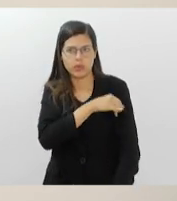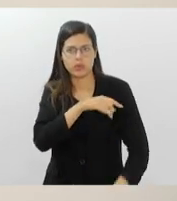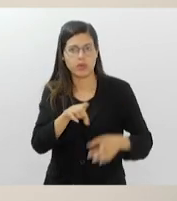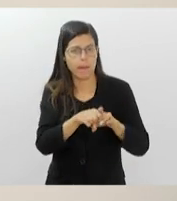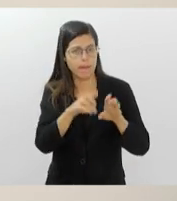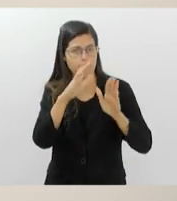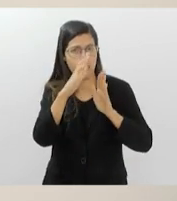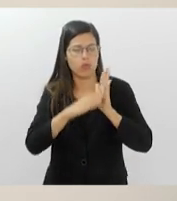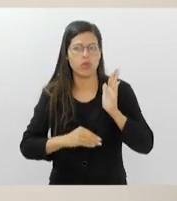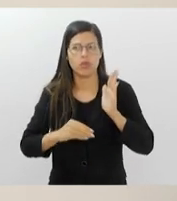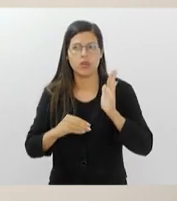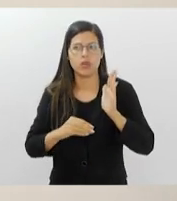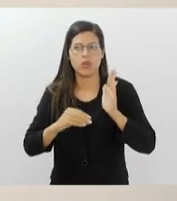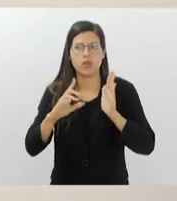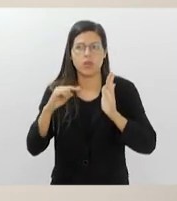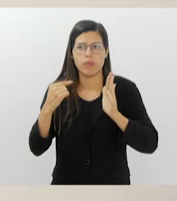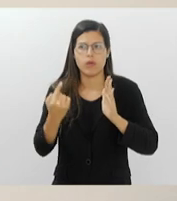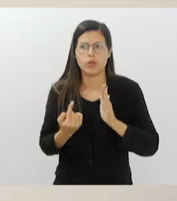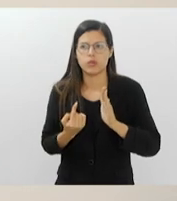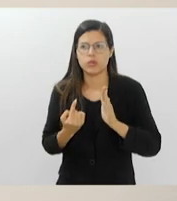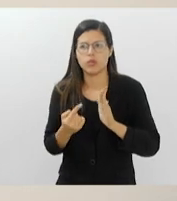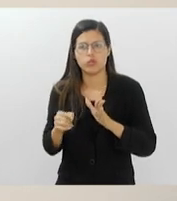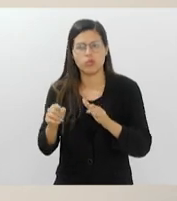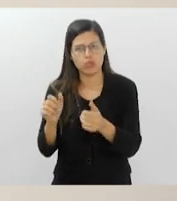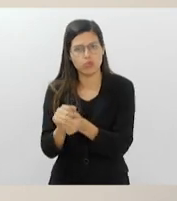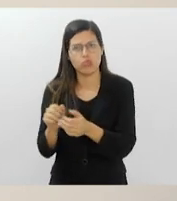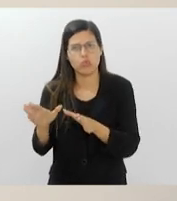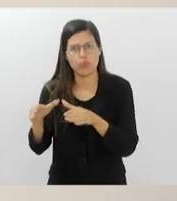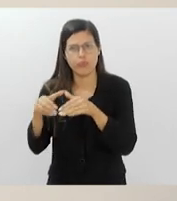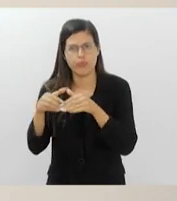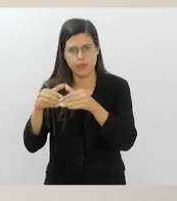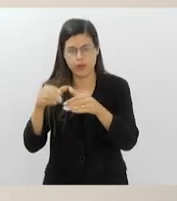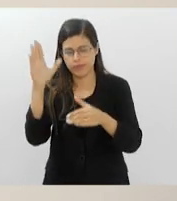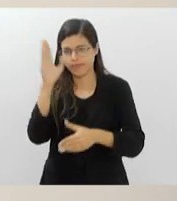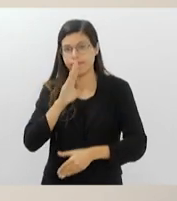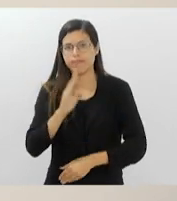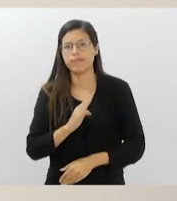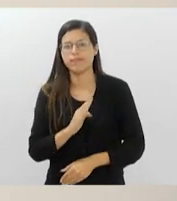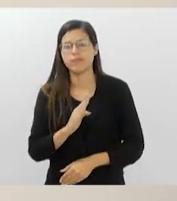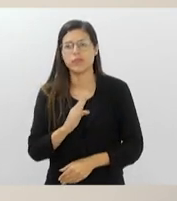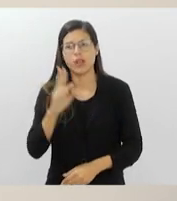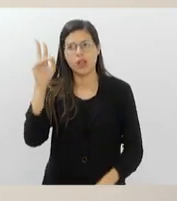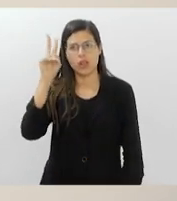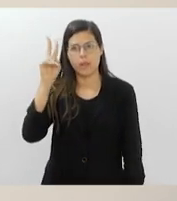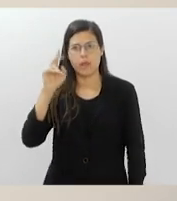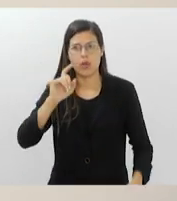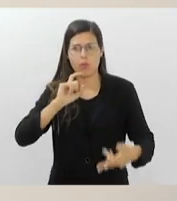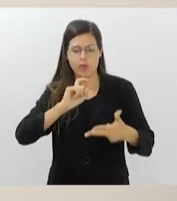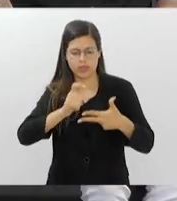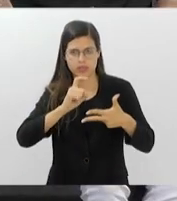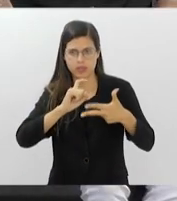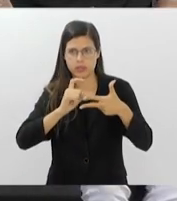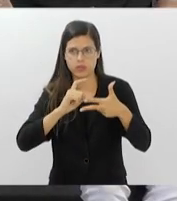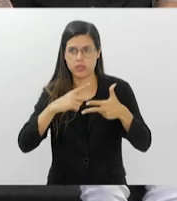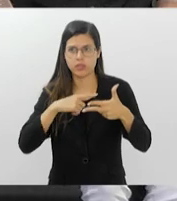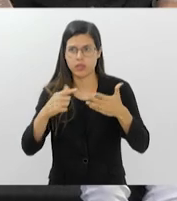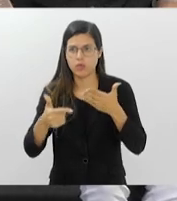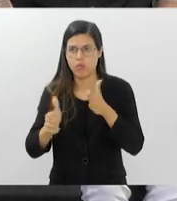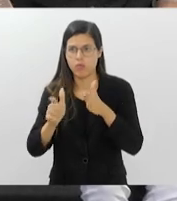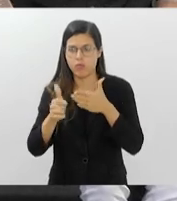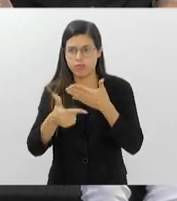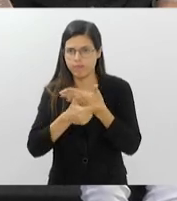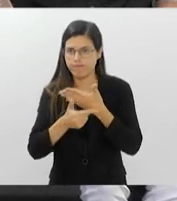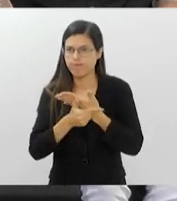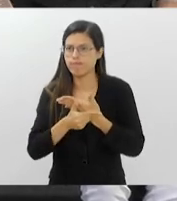até pra gente ali na atuação junto com a frente nacional eh então lembrar que eh o Executivo tem como tarefa né Essa